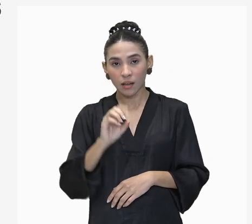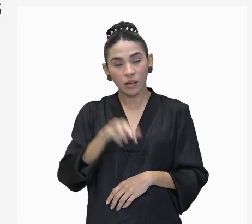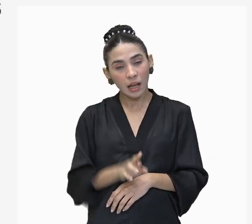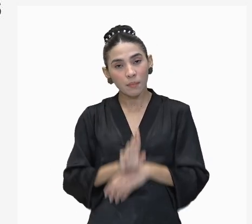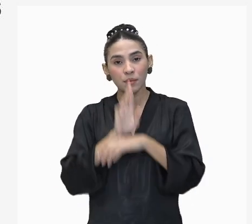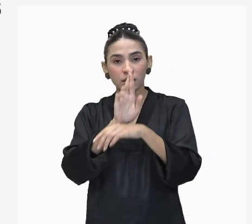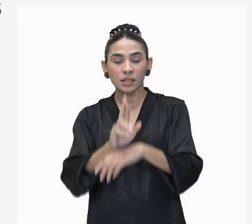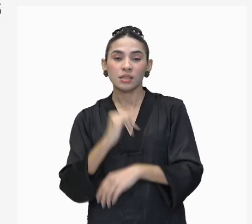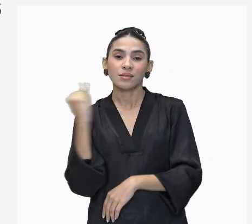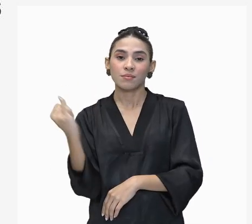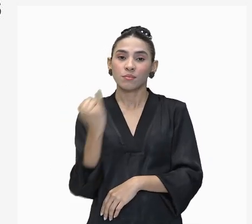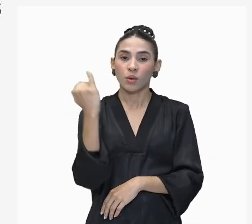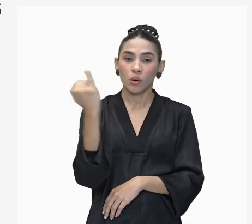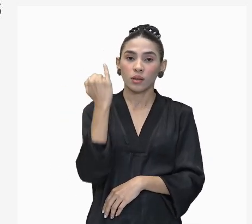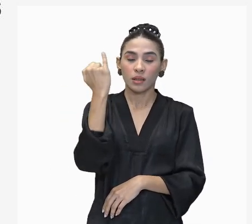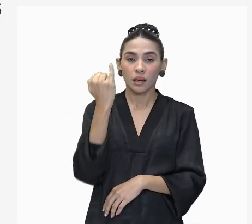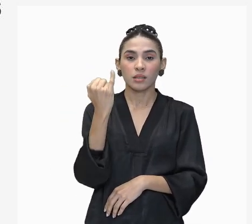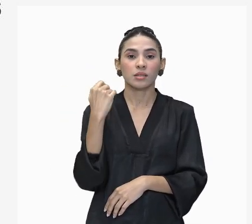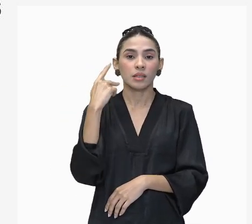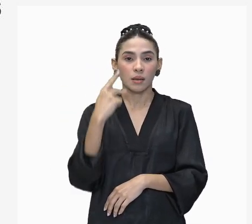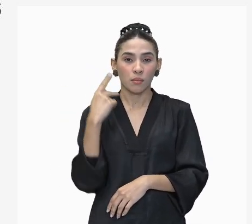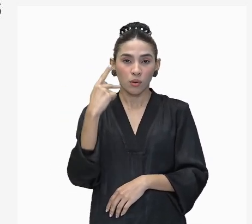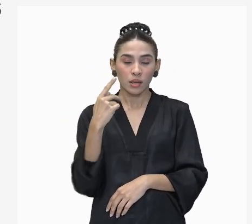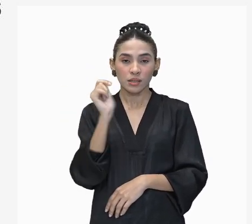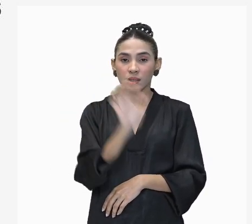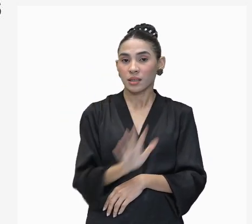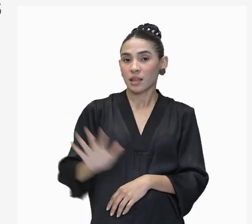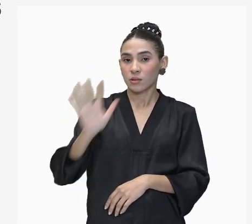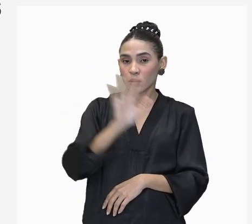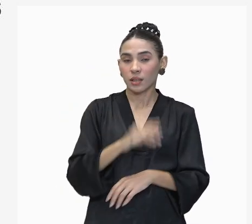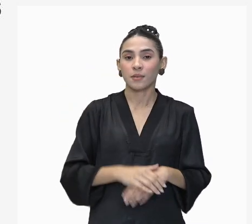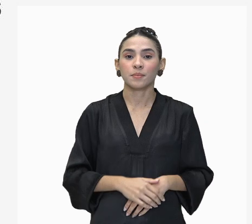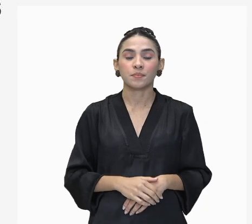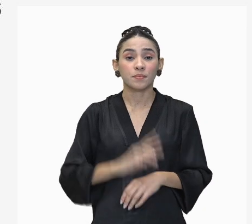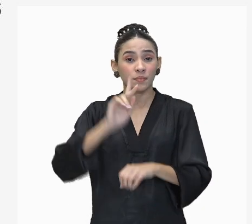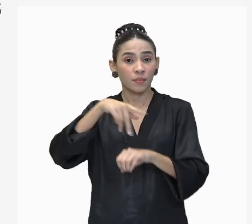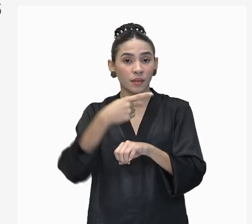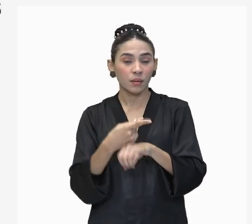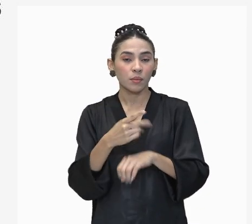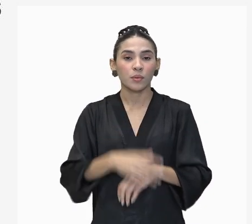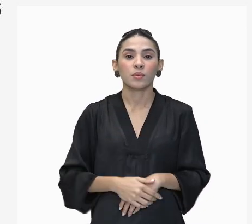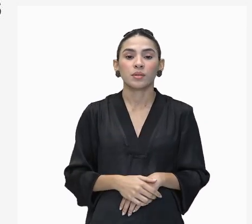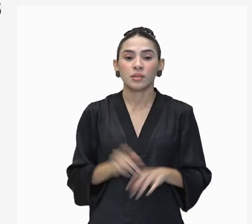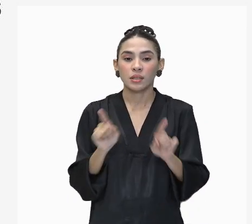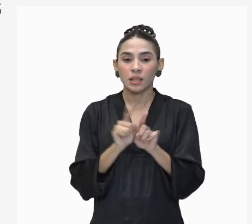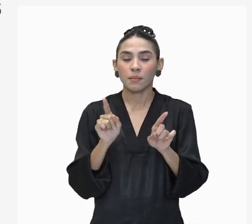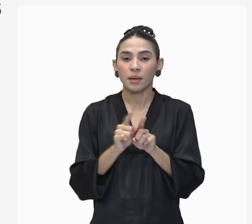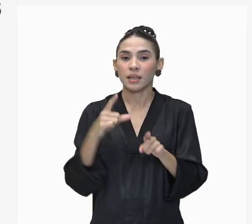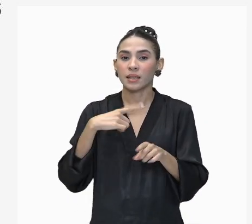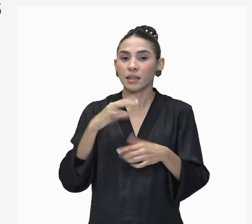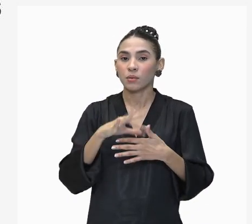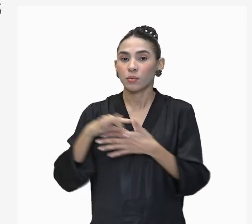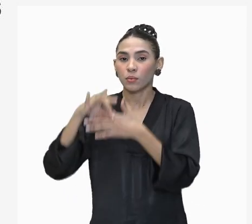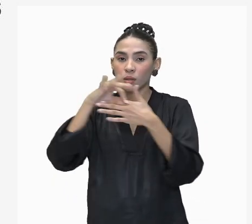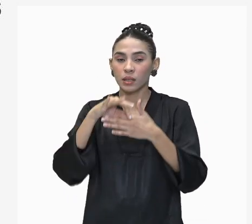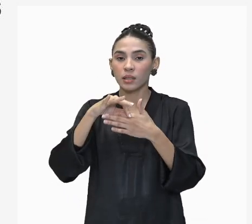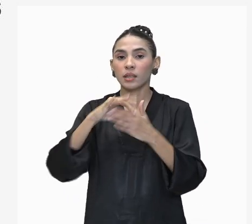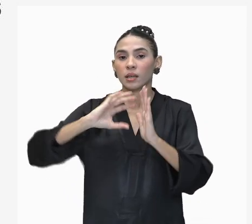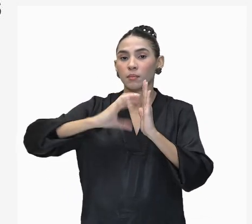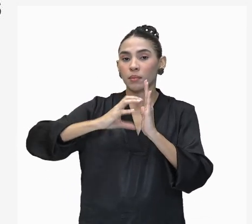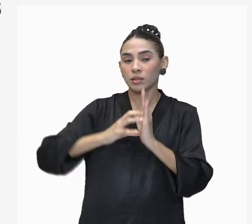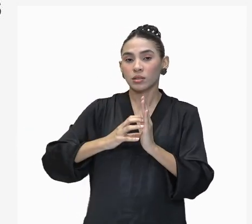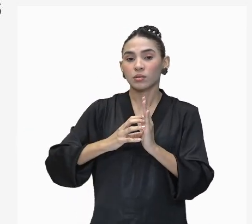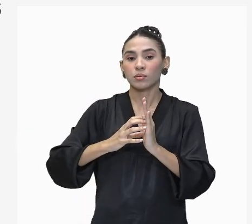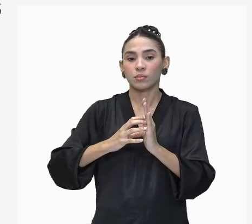figura importante na política nacional, posteriormente se tornando líder do Partido Comunista